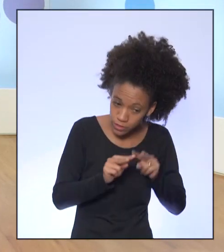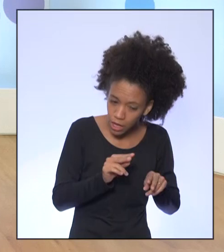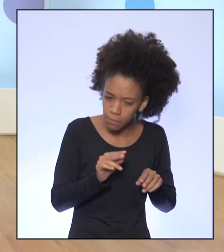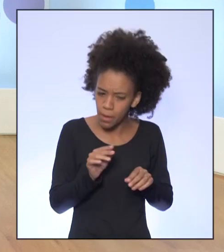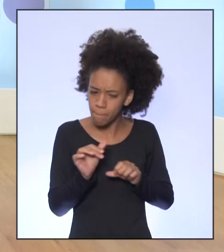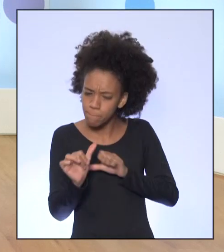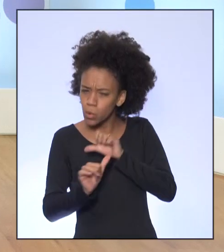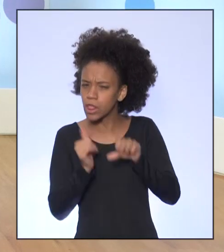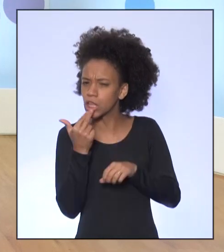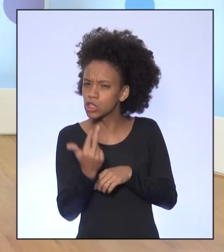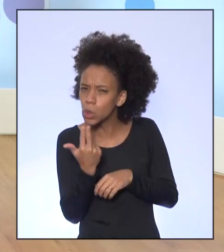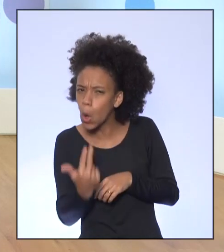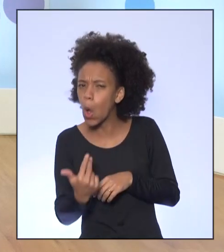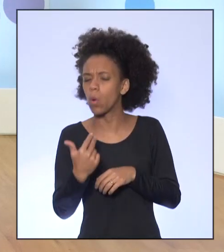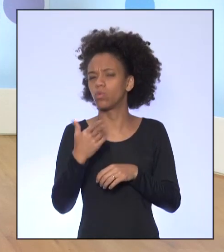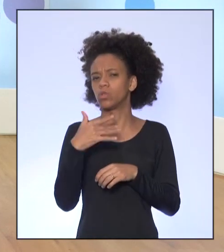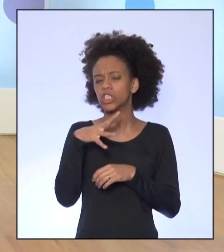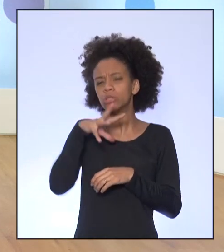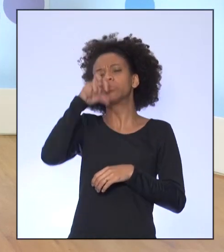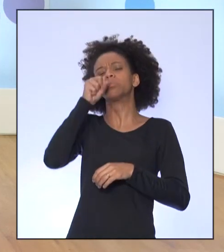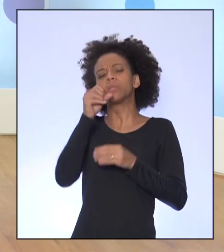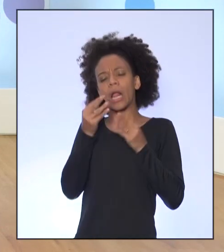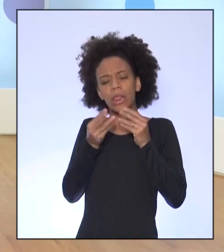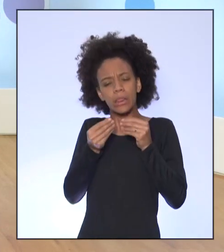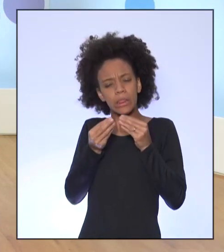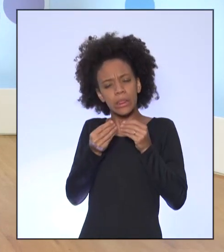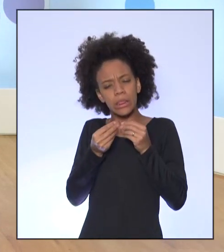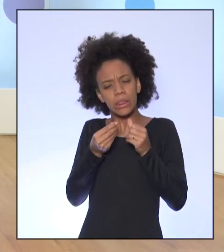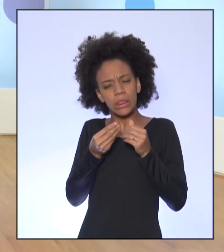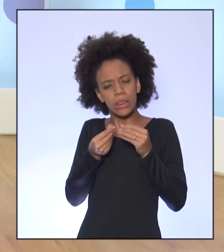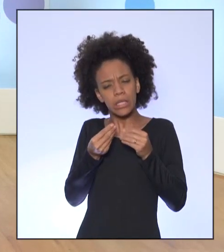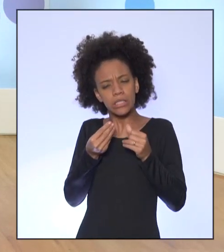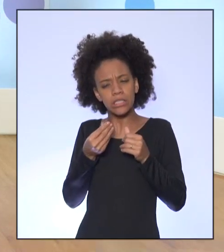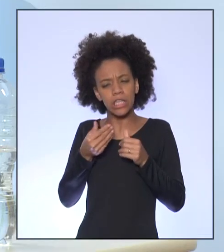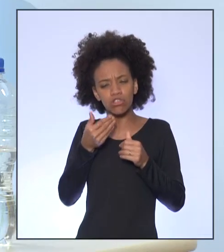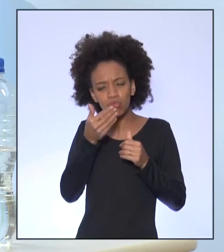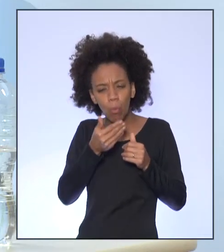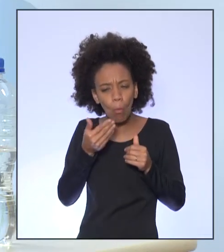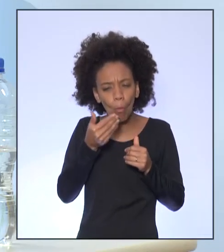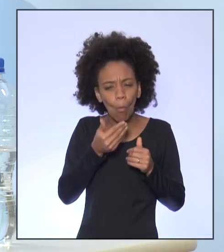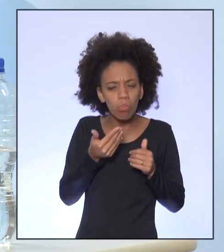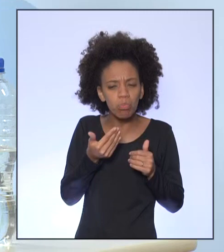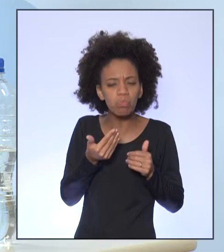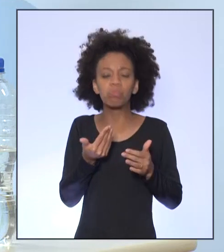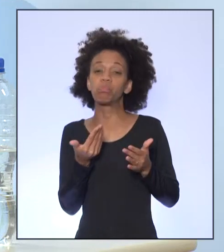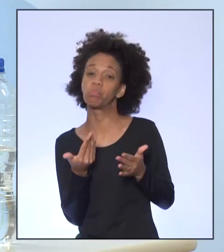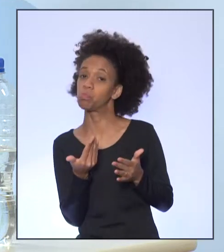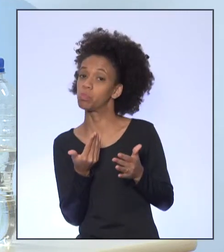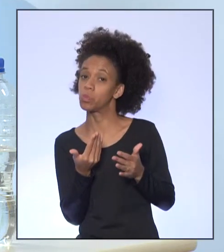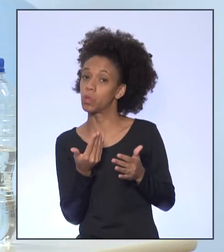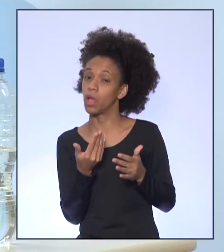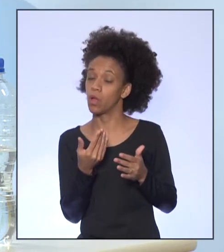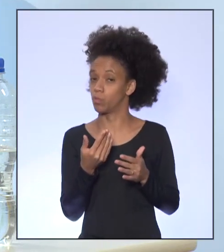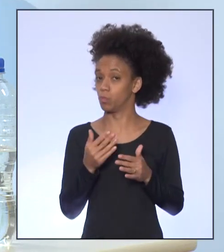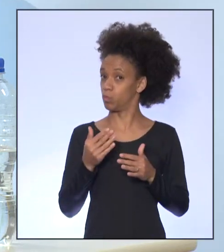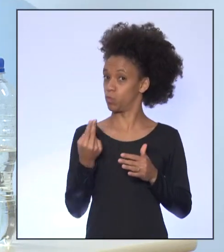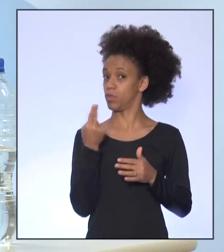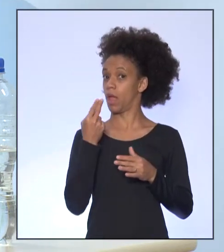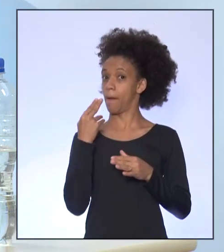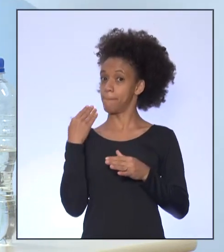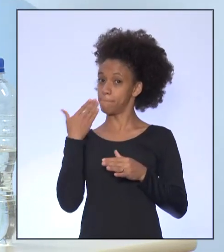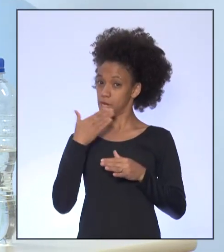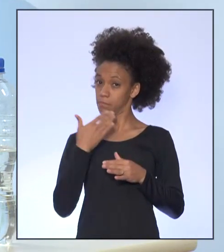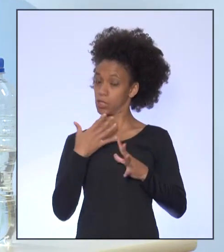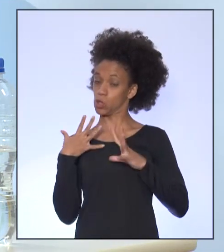cor, mudança de cheiro, mudança de textura, mudança de sabor, não que a gente possa experimentar tudo, né? Mas algumas transformações, elas